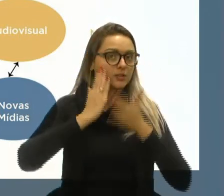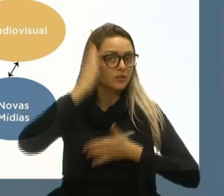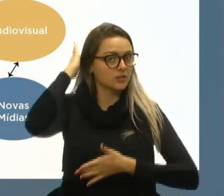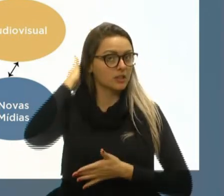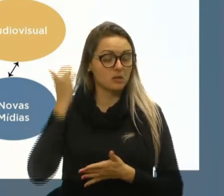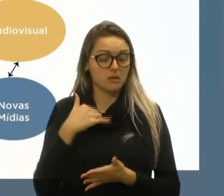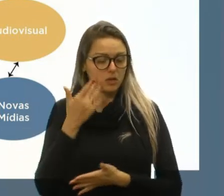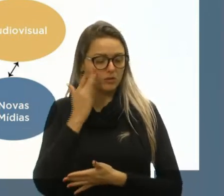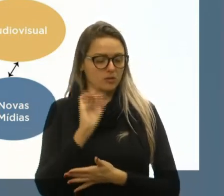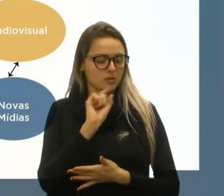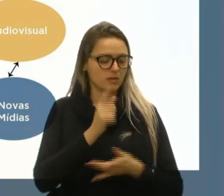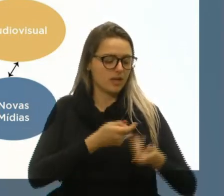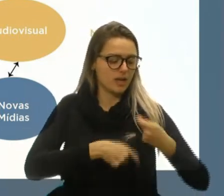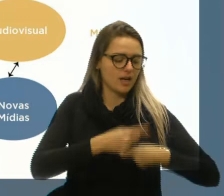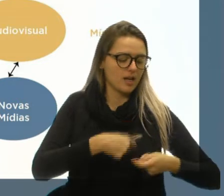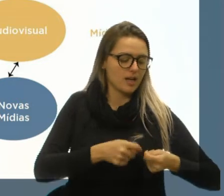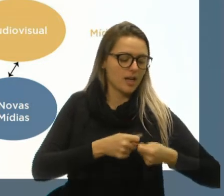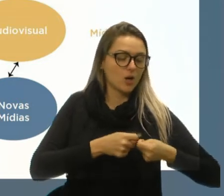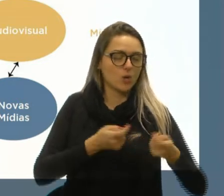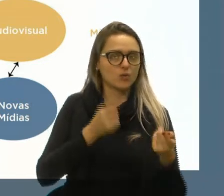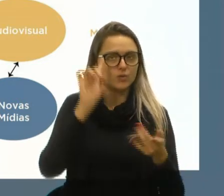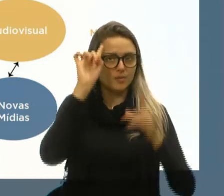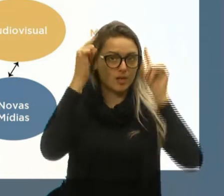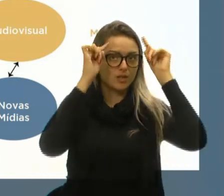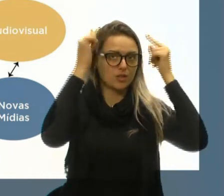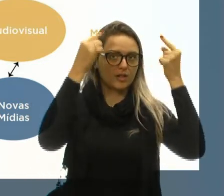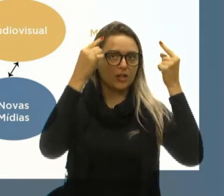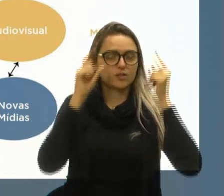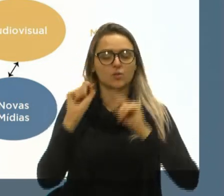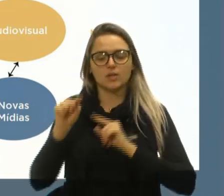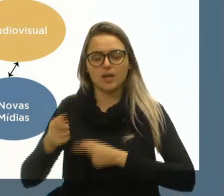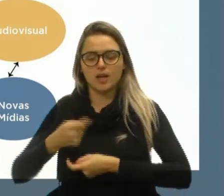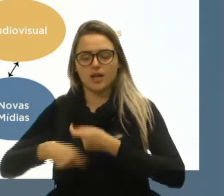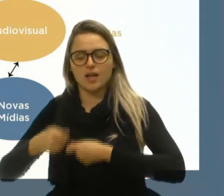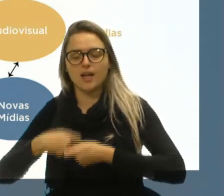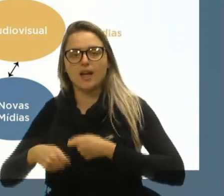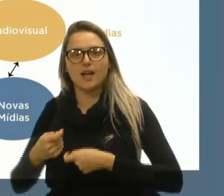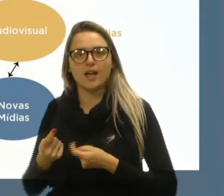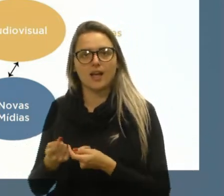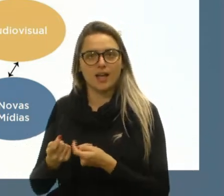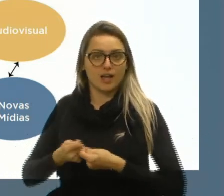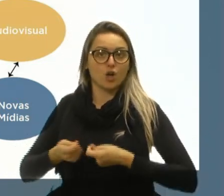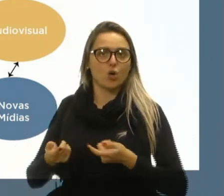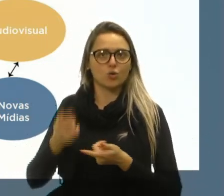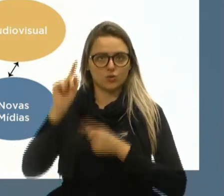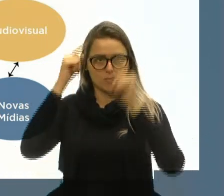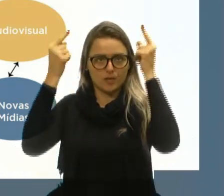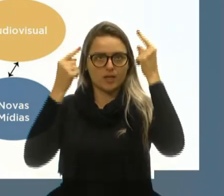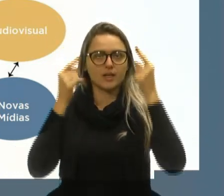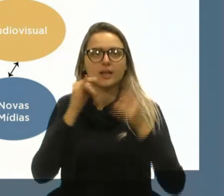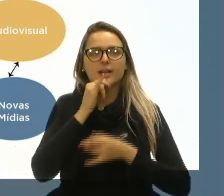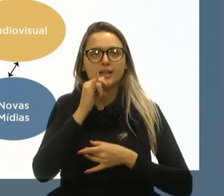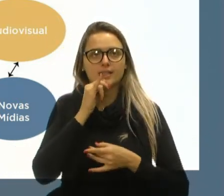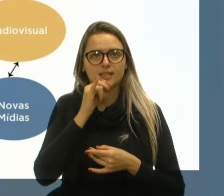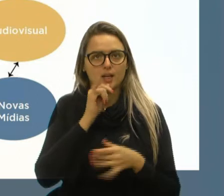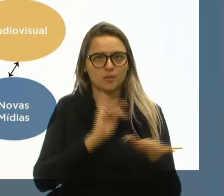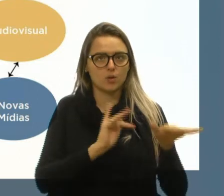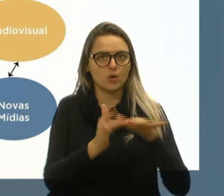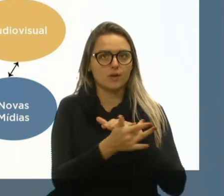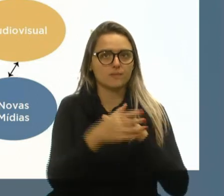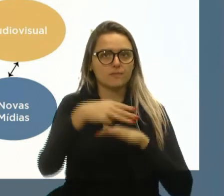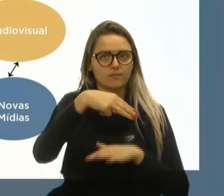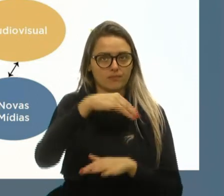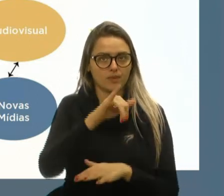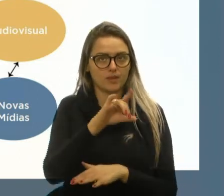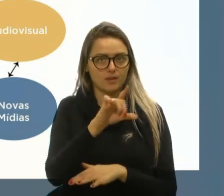é economia criativa, o que realmente é economia criativa. Na área das mídias, por exemplo, do audiovisual,